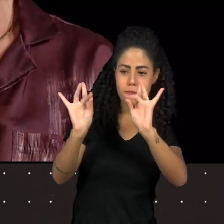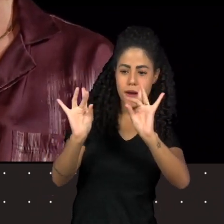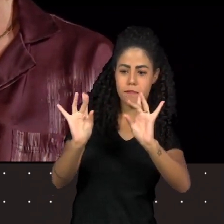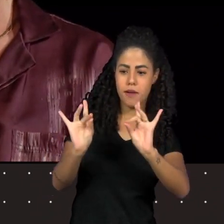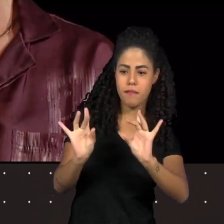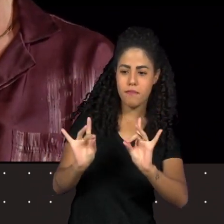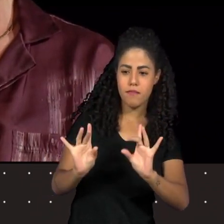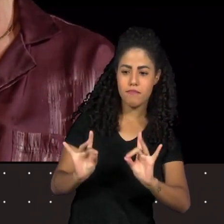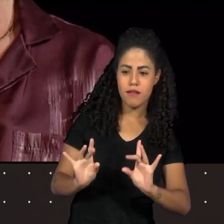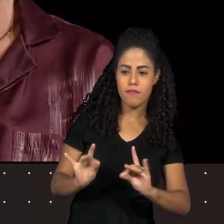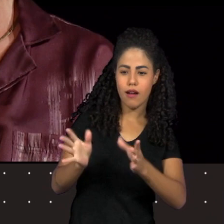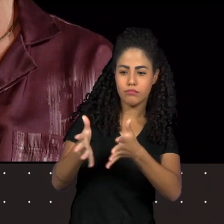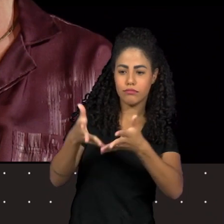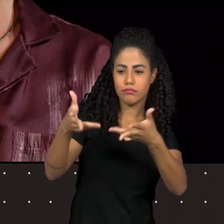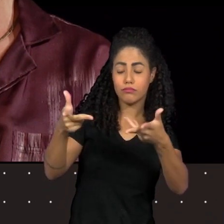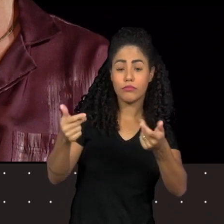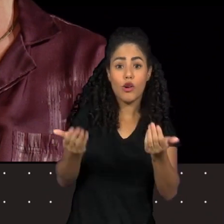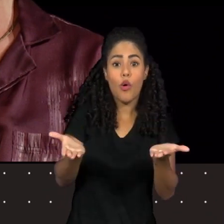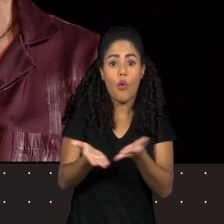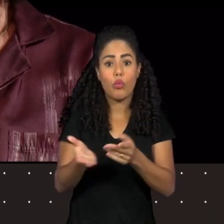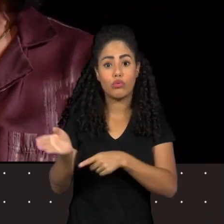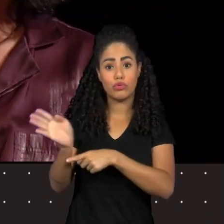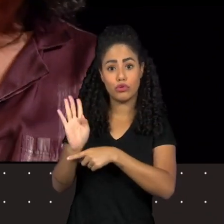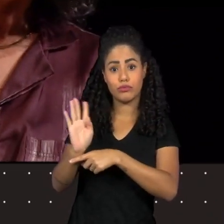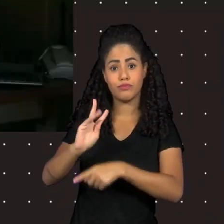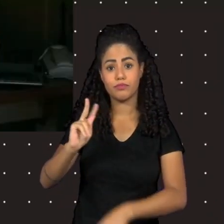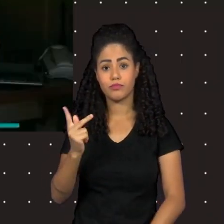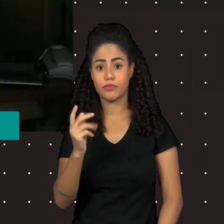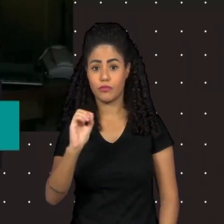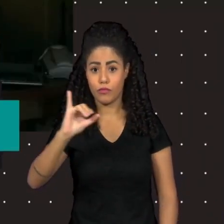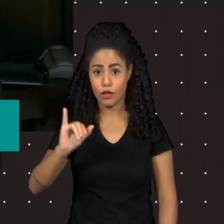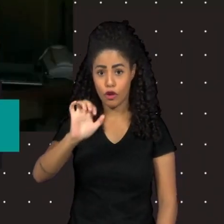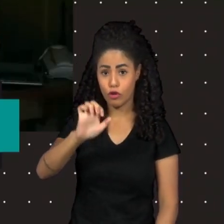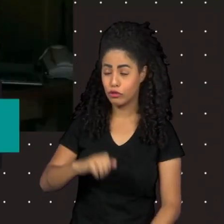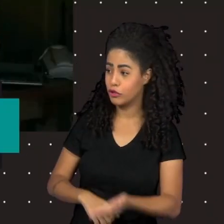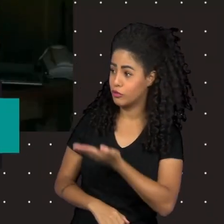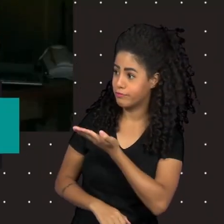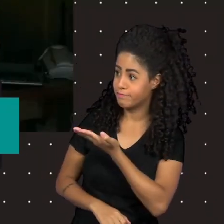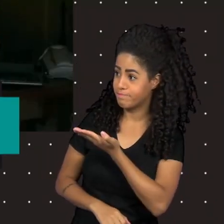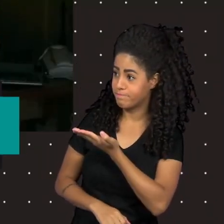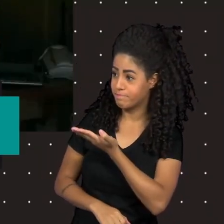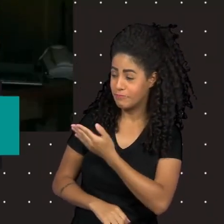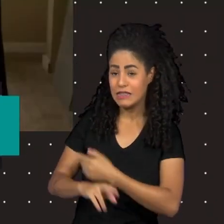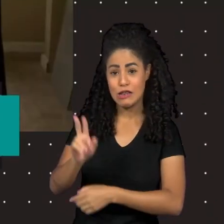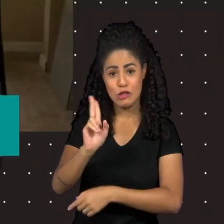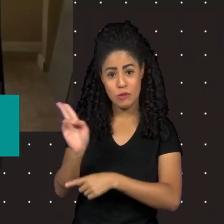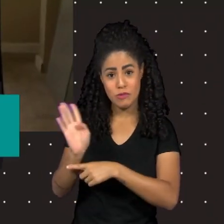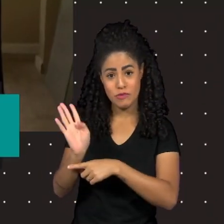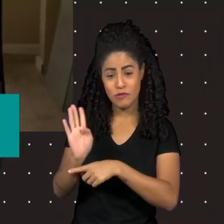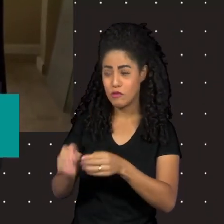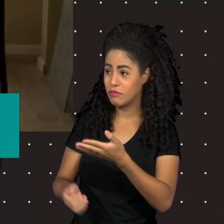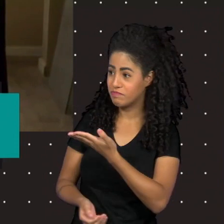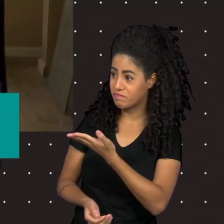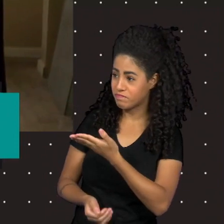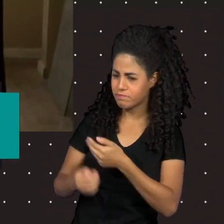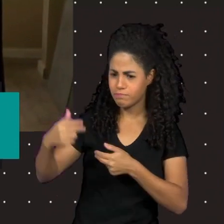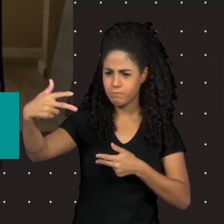filigrana. O Hoje, que foi o filme que a gente fez juntas e a gente vive se prometendo um novo